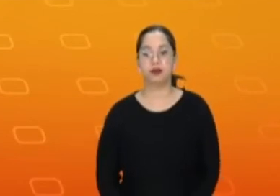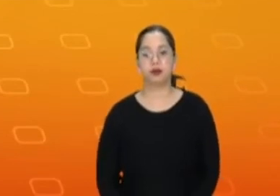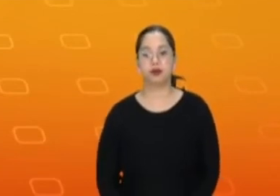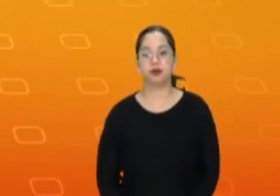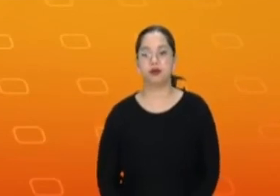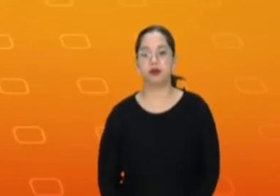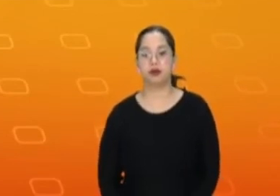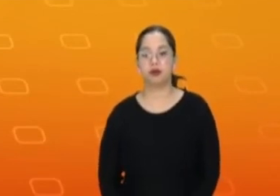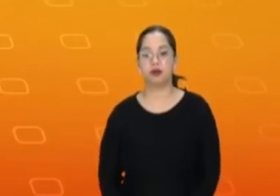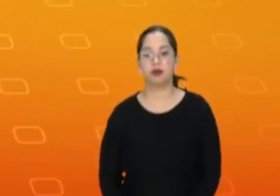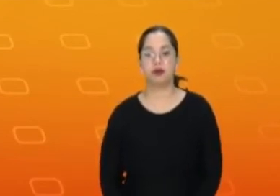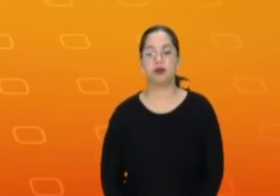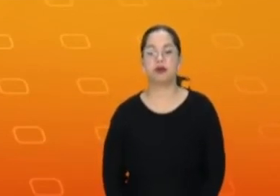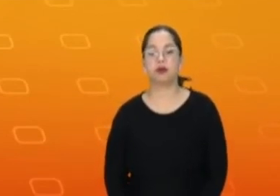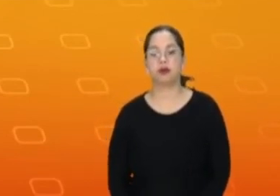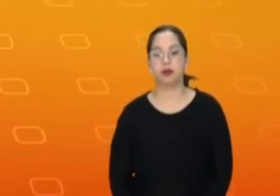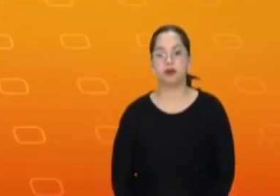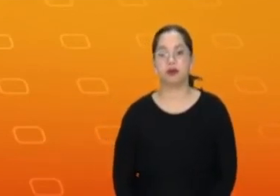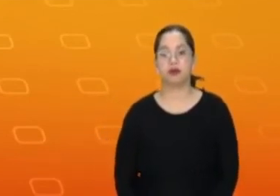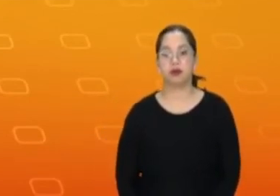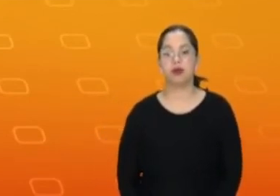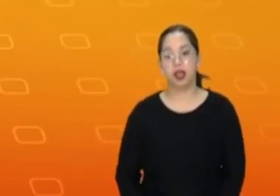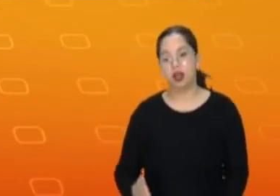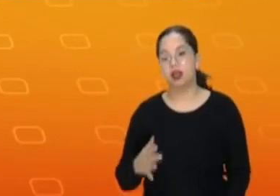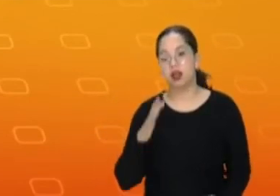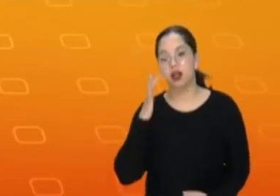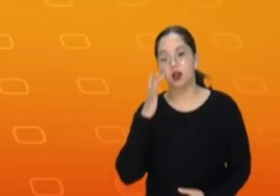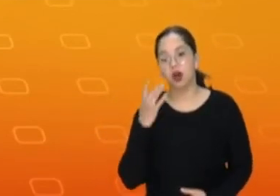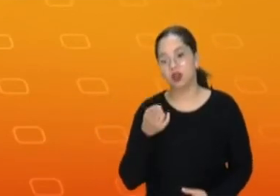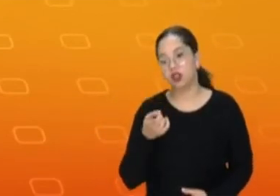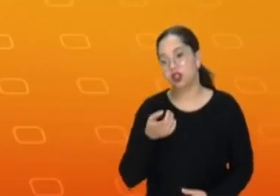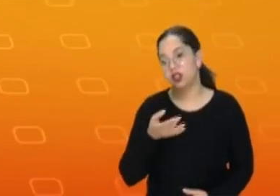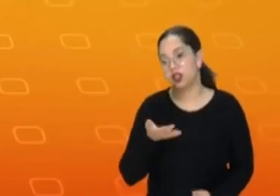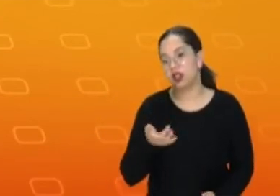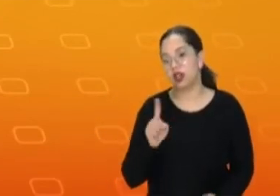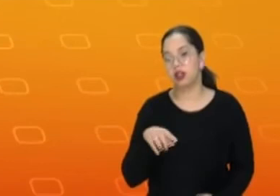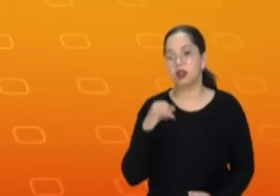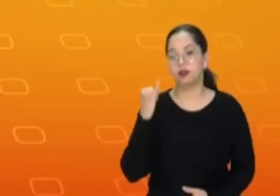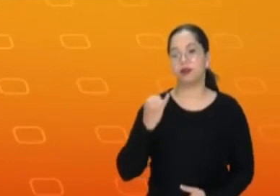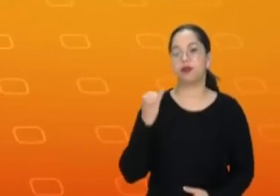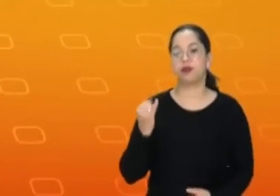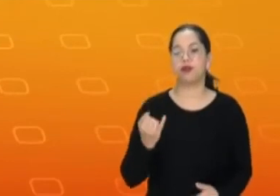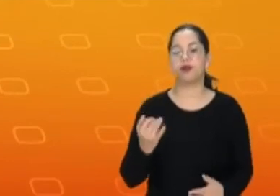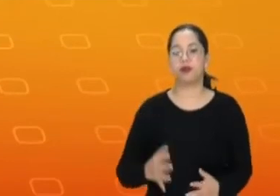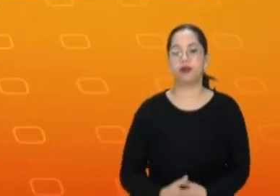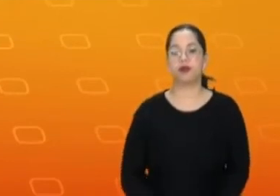estratégica nos nossos negócios. Esse é o meu ponto de vista.